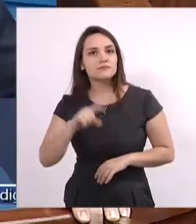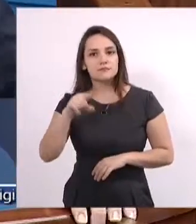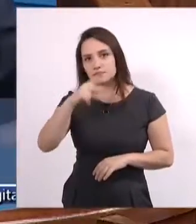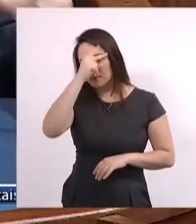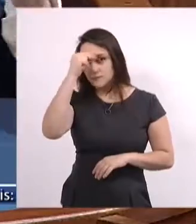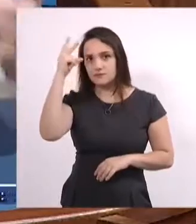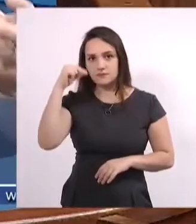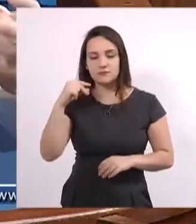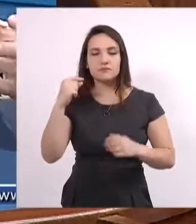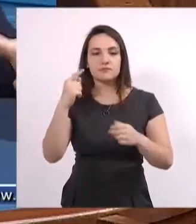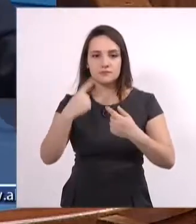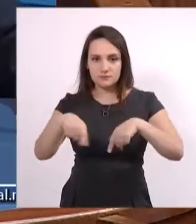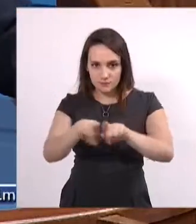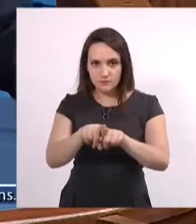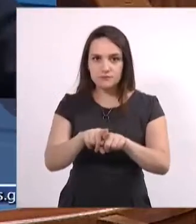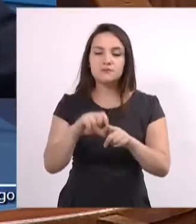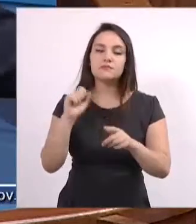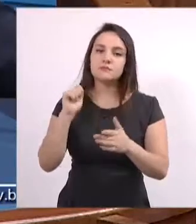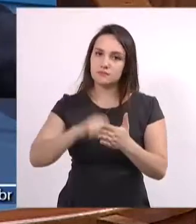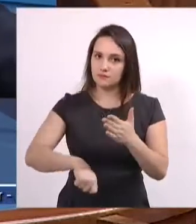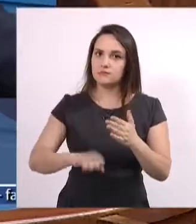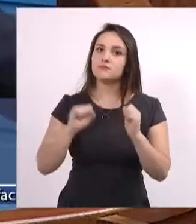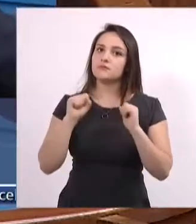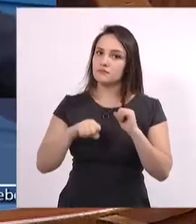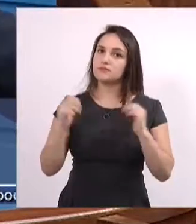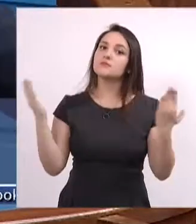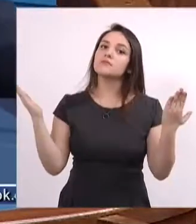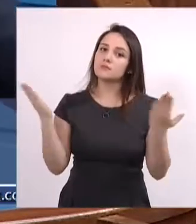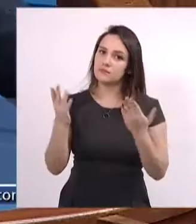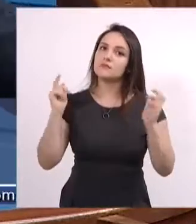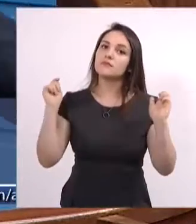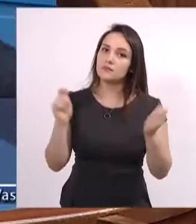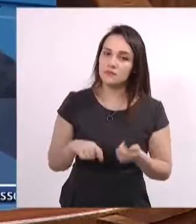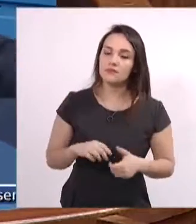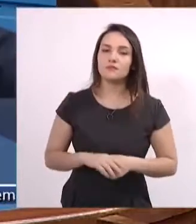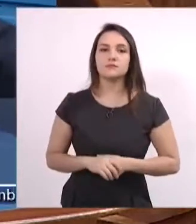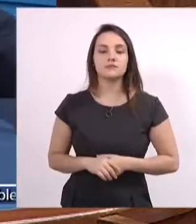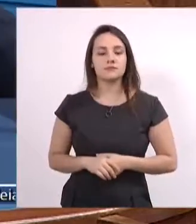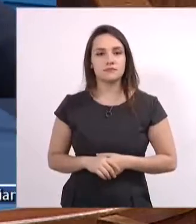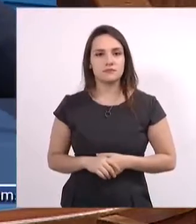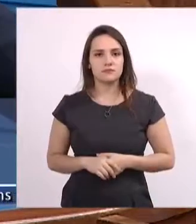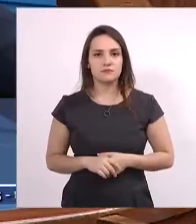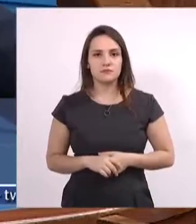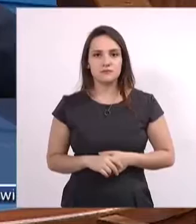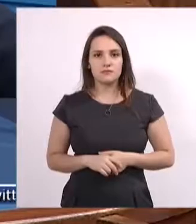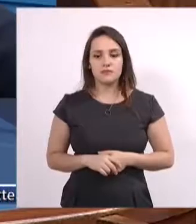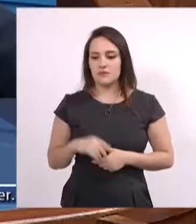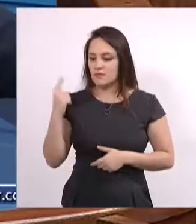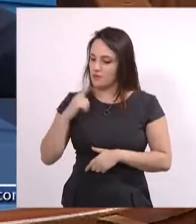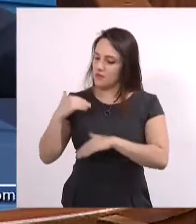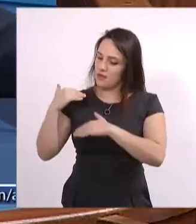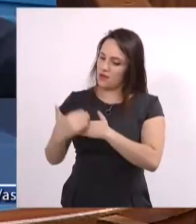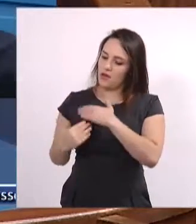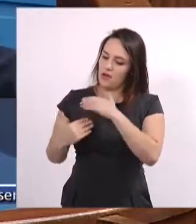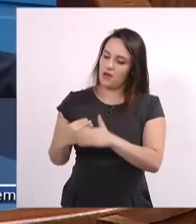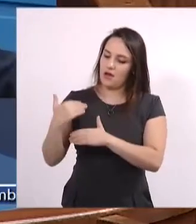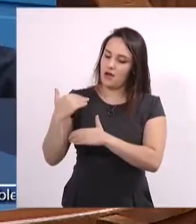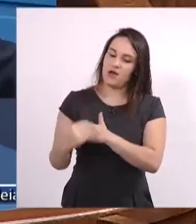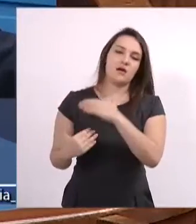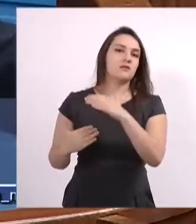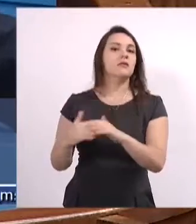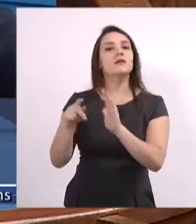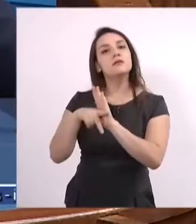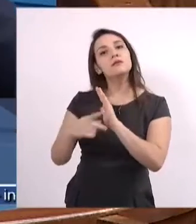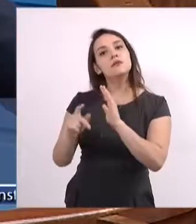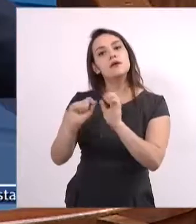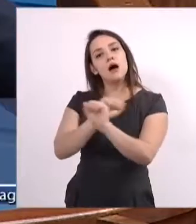consórcios, nós temos condições de poder avançar no sentido da